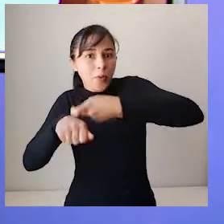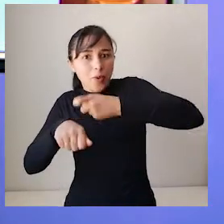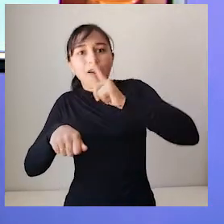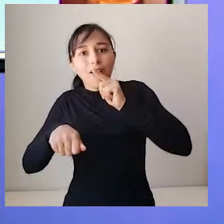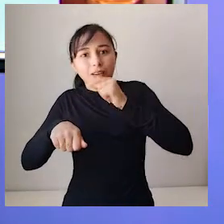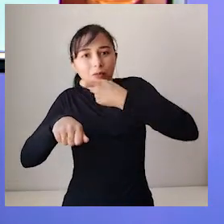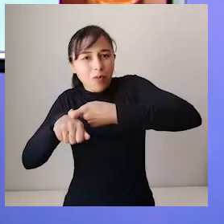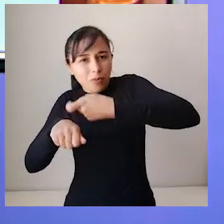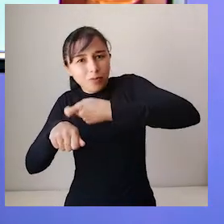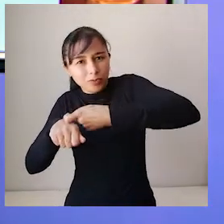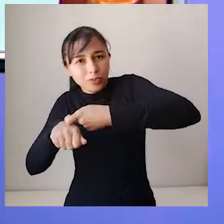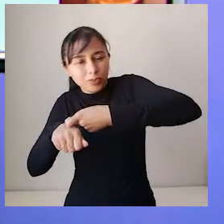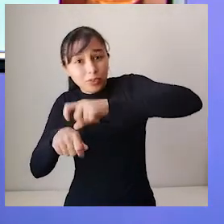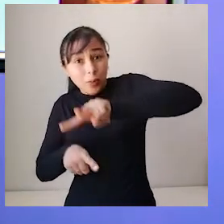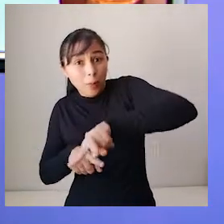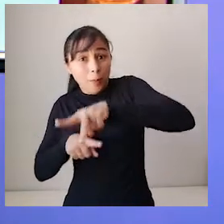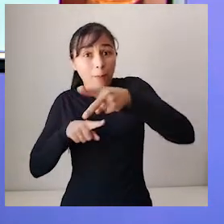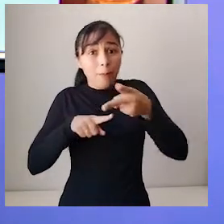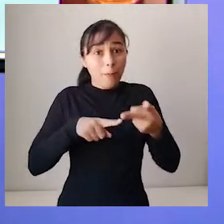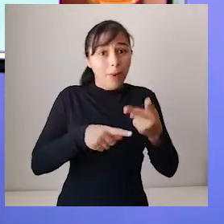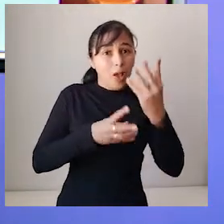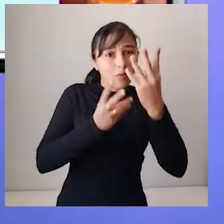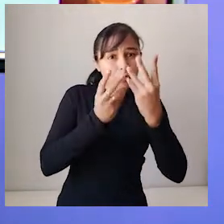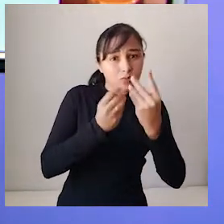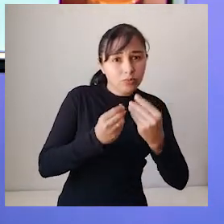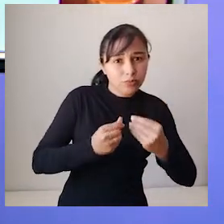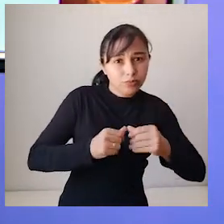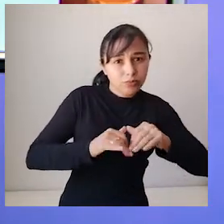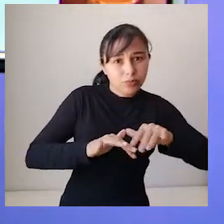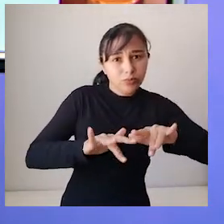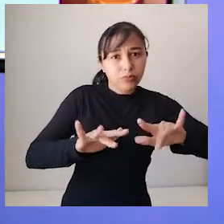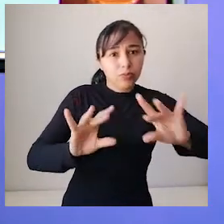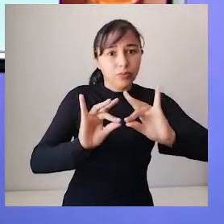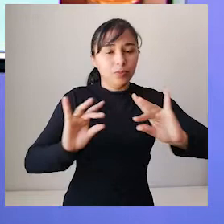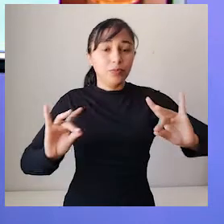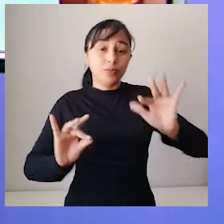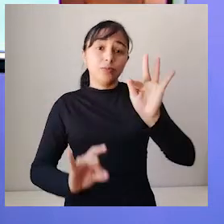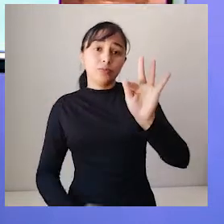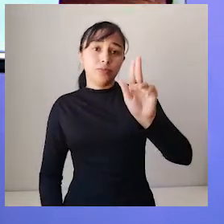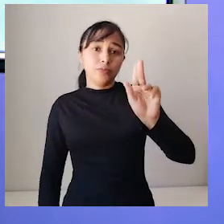em forma de gelo se transforma em água líquida.